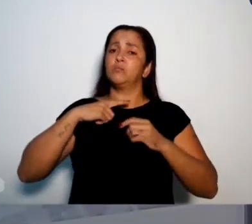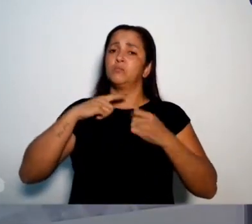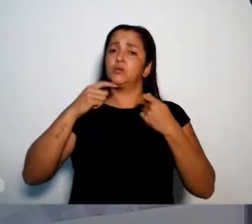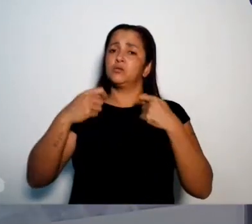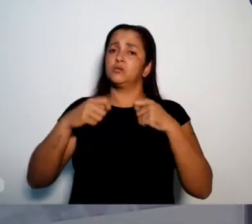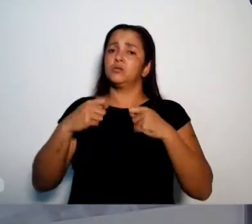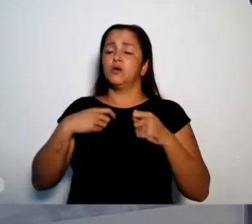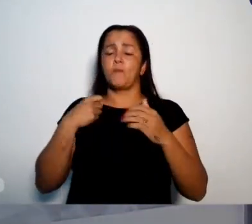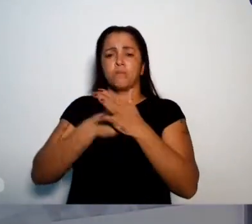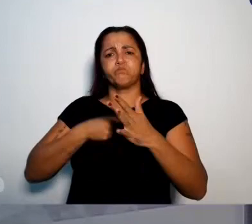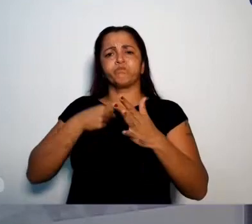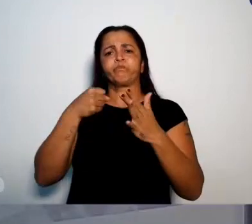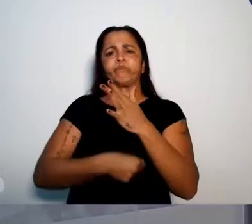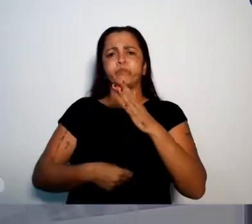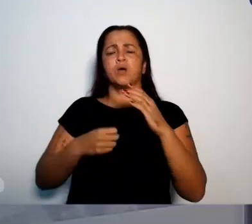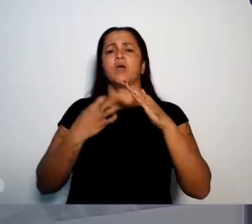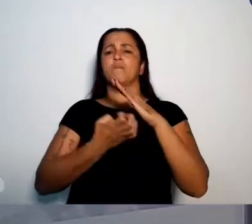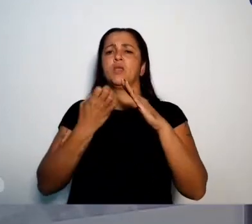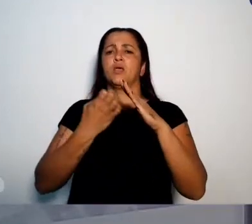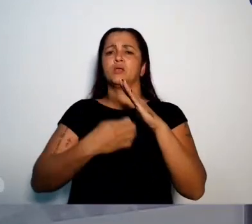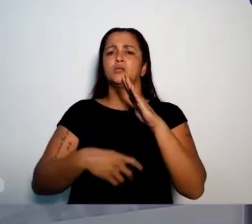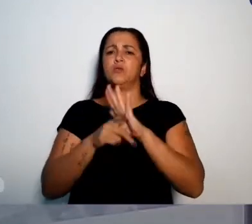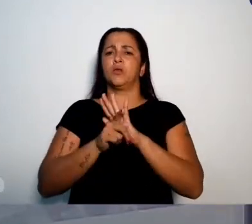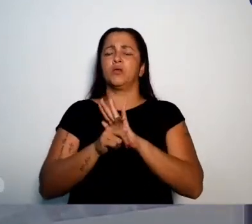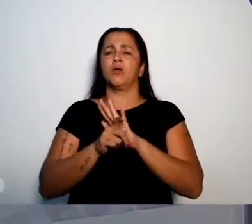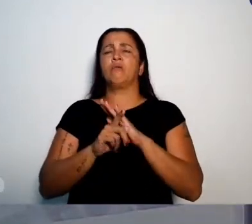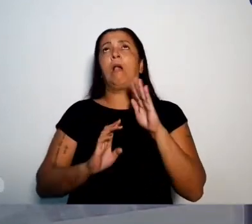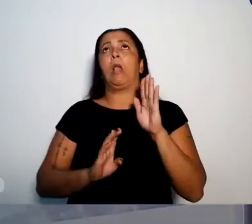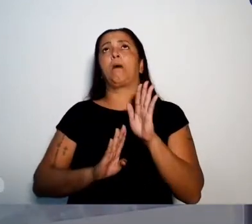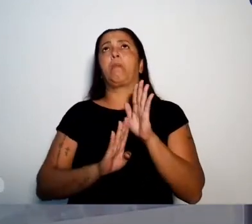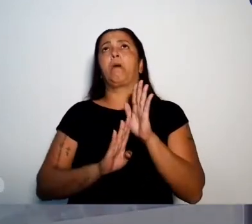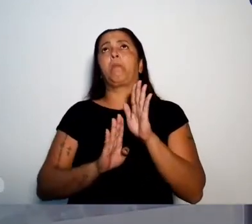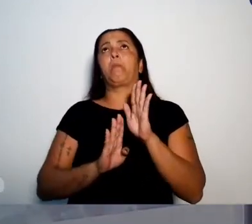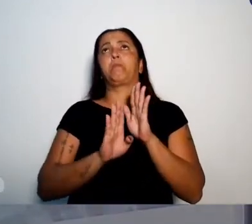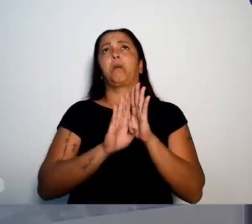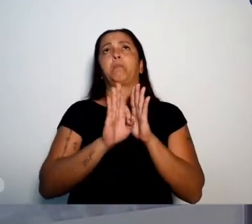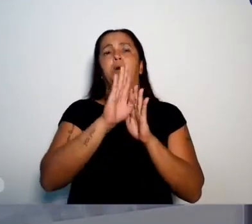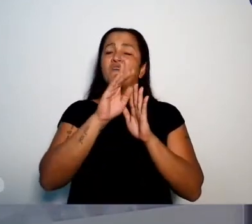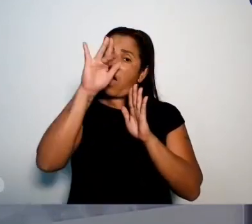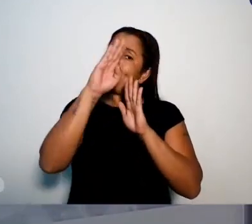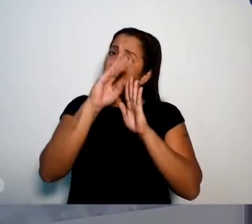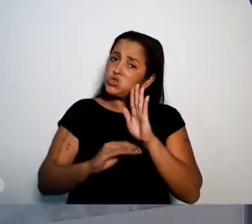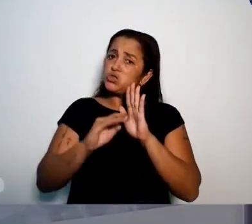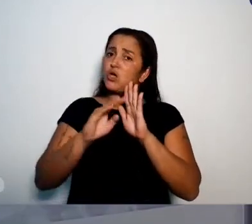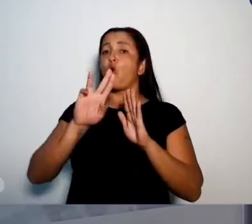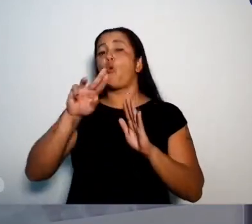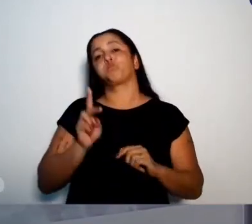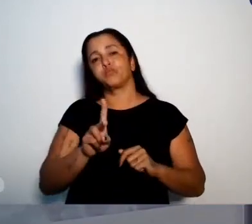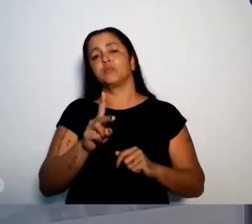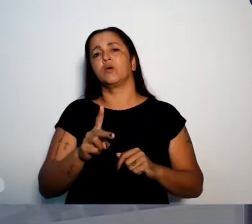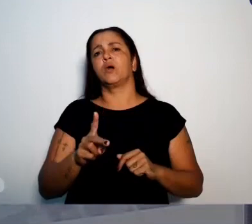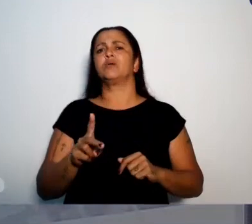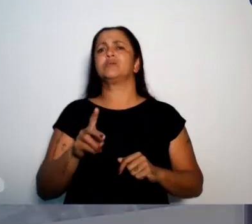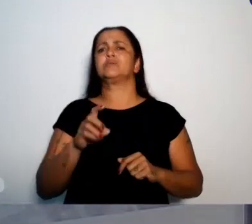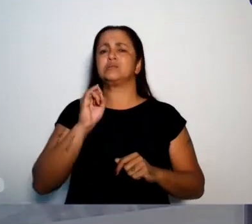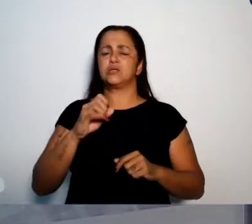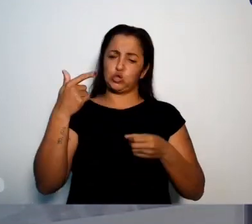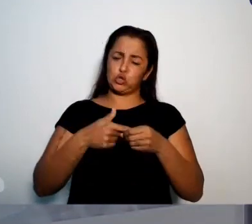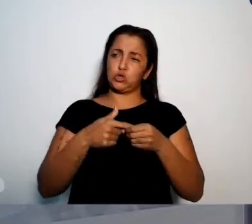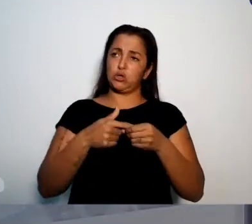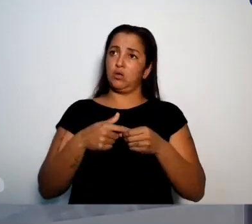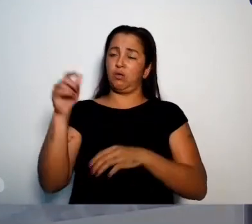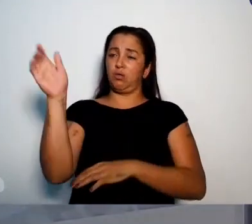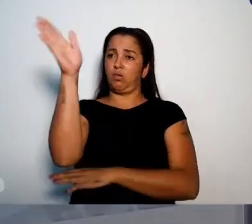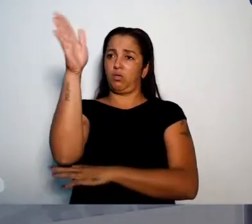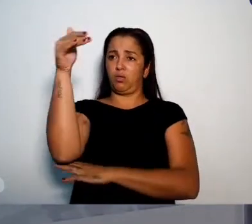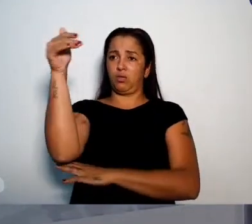ao invés de subir, vai abaixar ou manter. E nós vemos aí que posto sem bandeira, quando um sobe, outro sobe também. Eu ponho no meu Face,